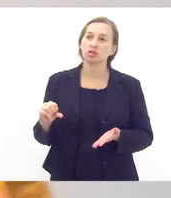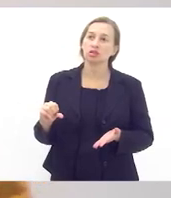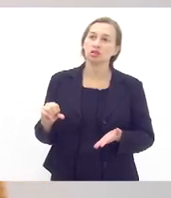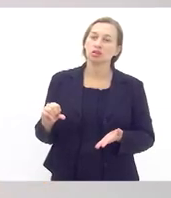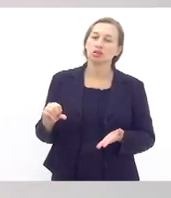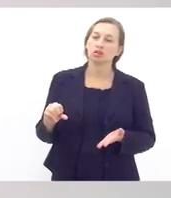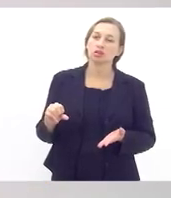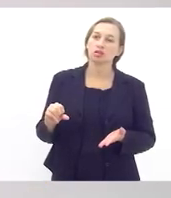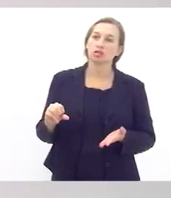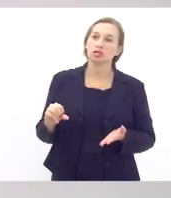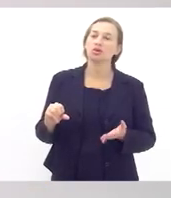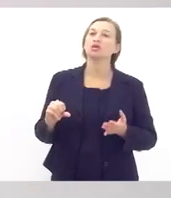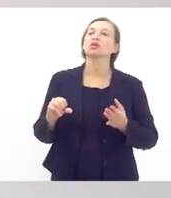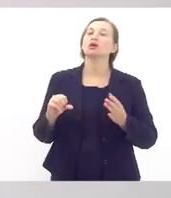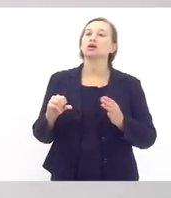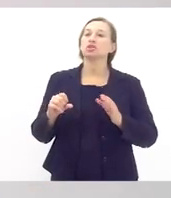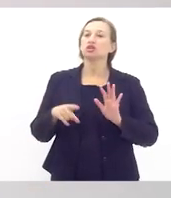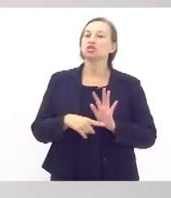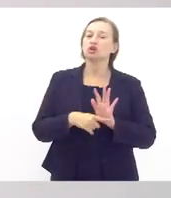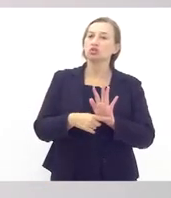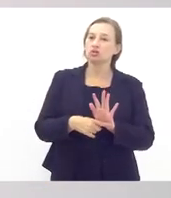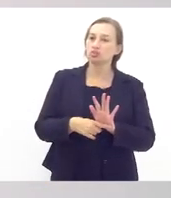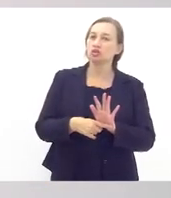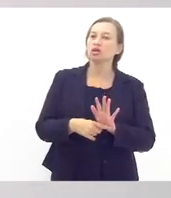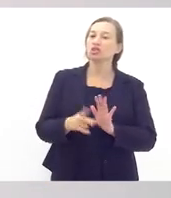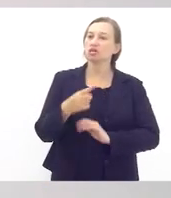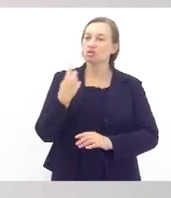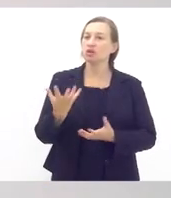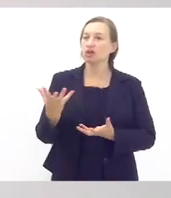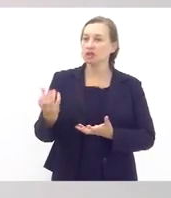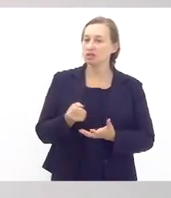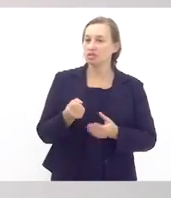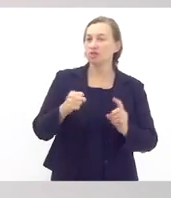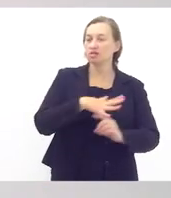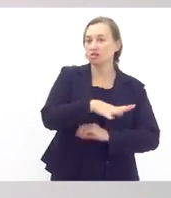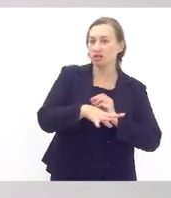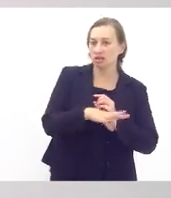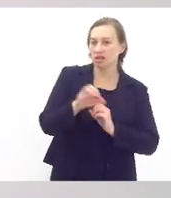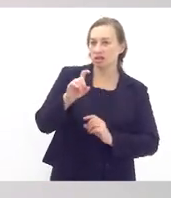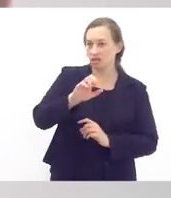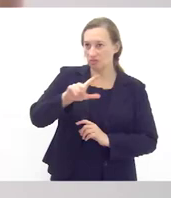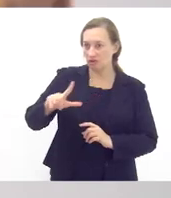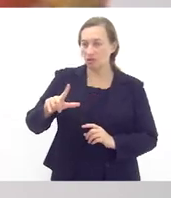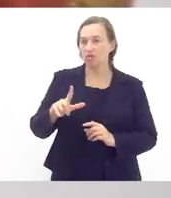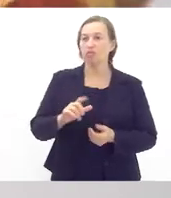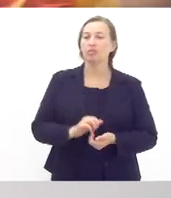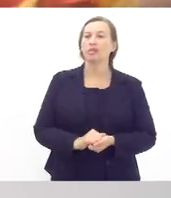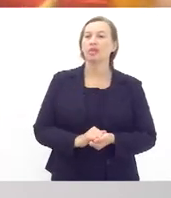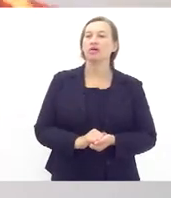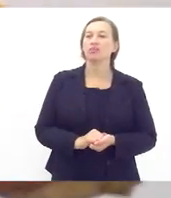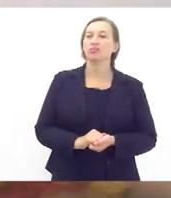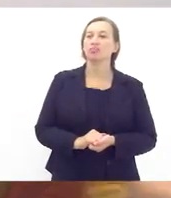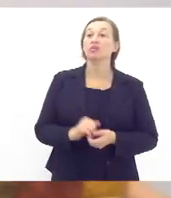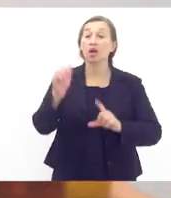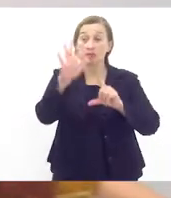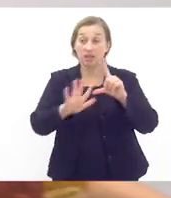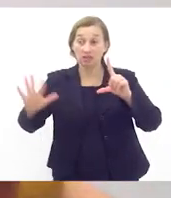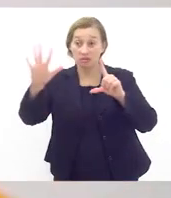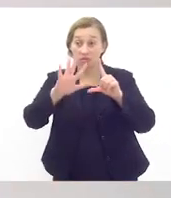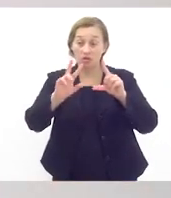que nós fizemos contribuições que nós recebemos da sociedade civil através da nossa plataforma